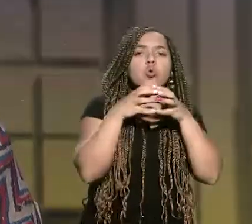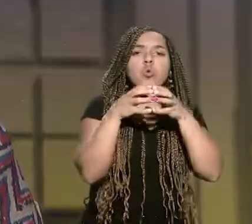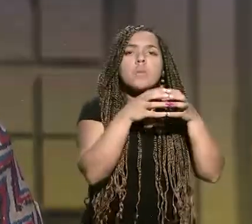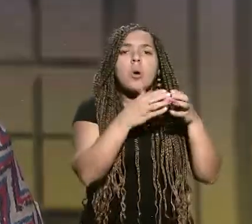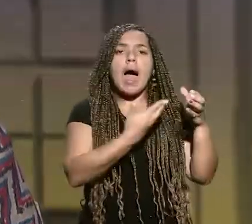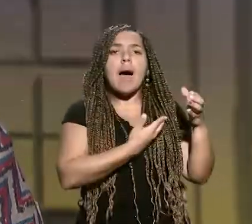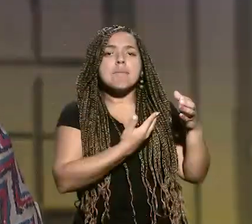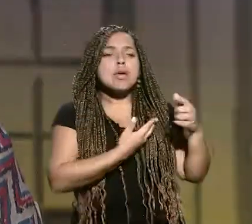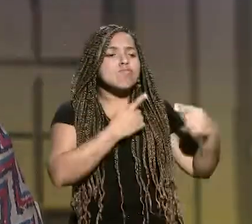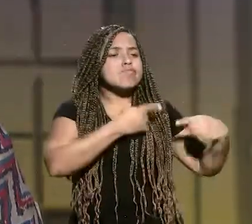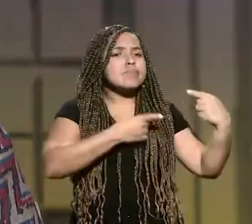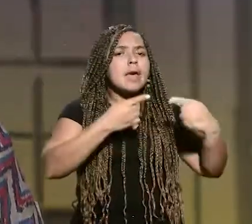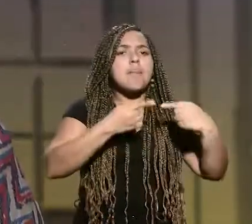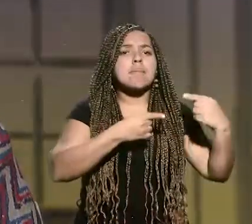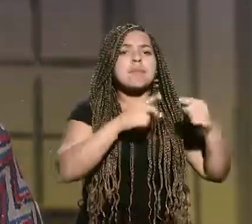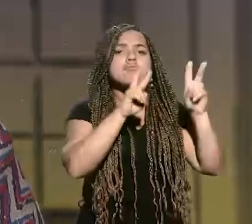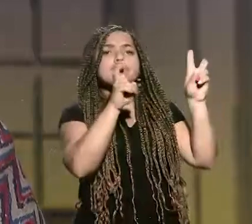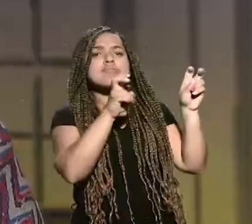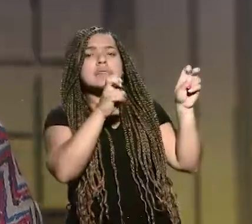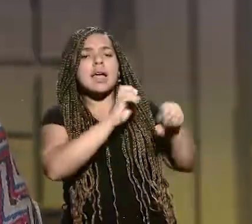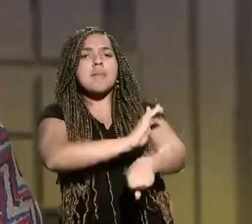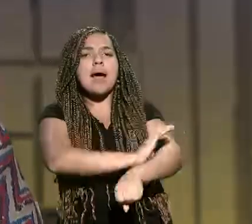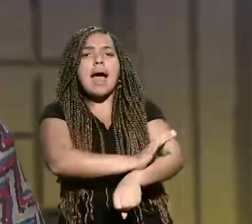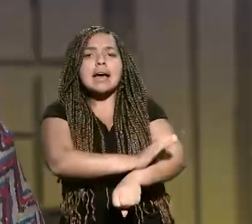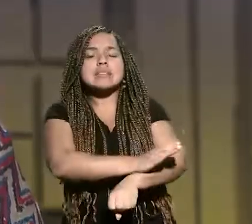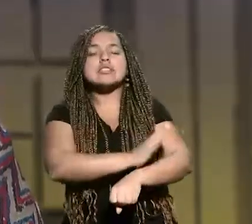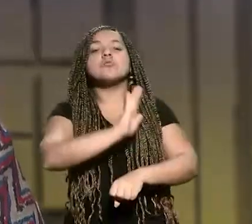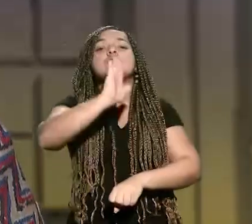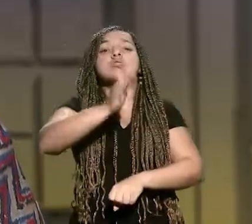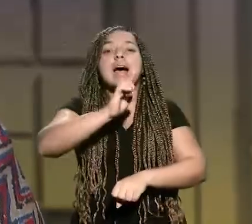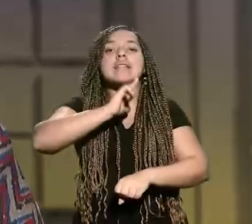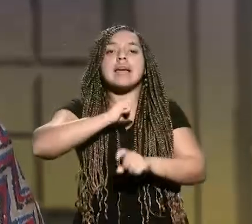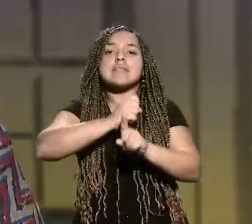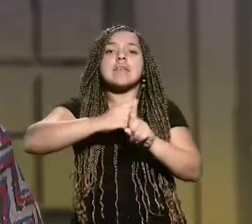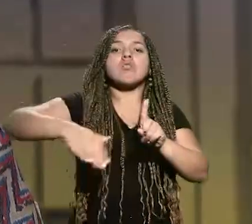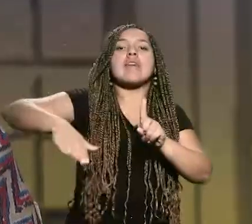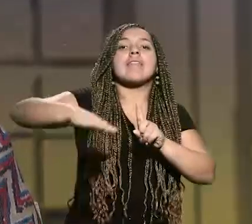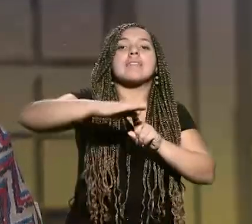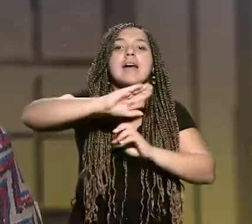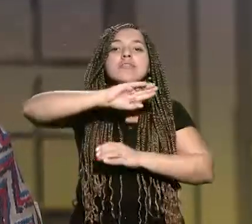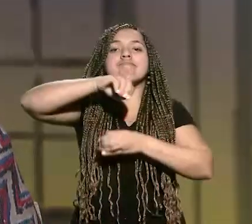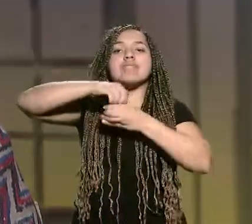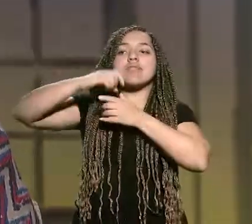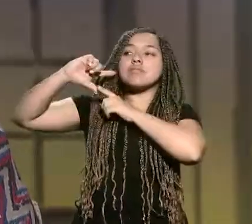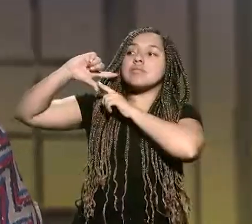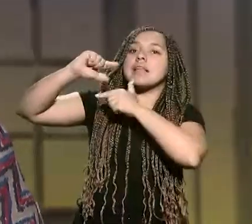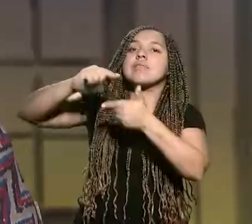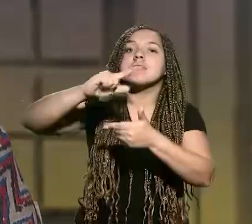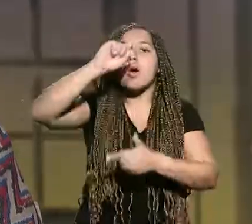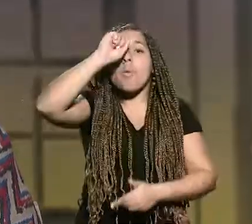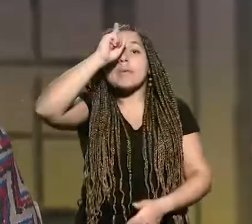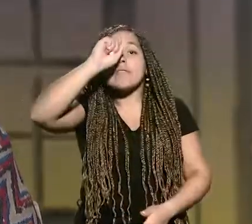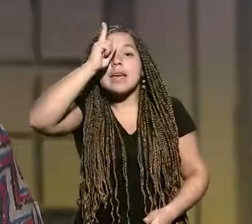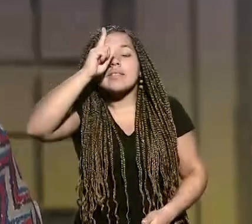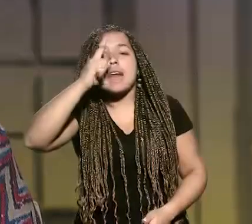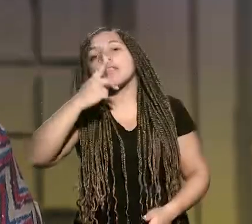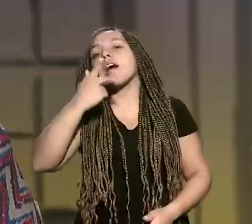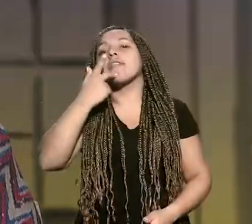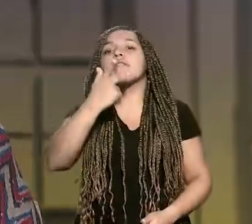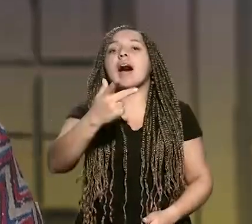ver. É o Estado também que, ao ver uma deputada num não lugar, dizer que ela tem que entrar